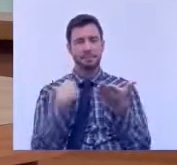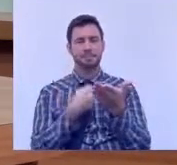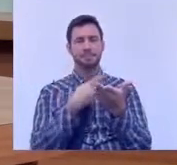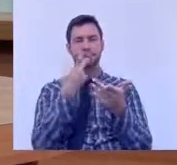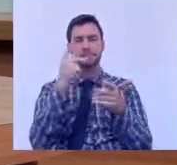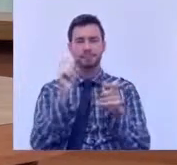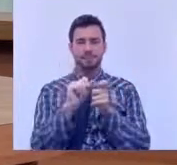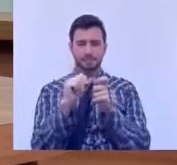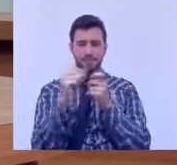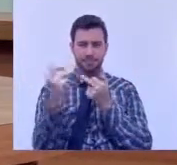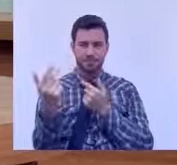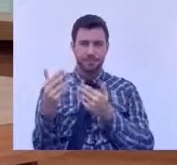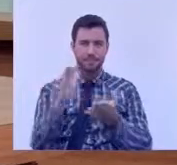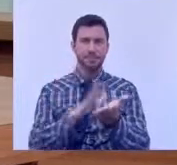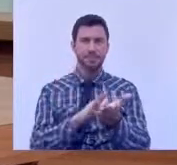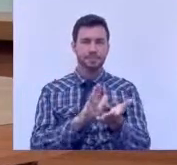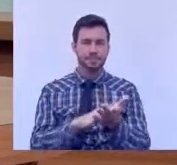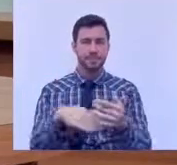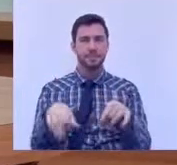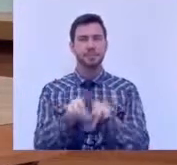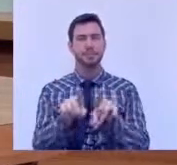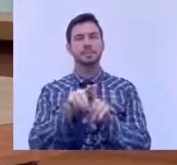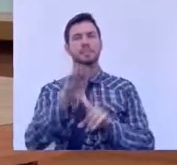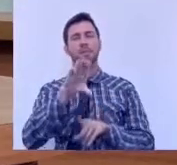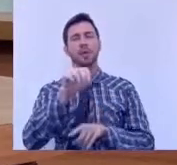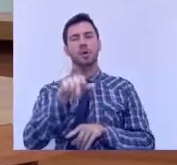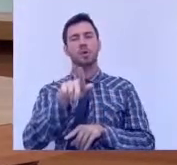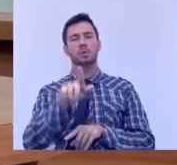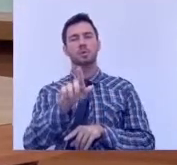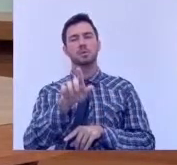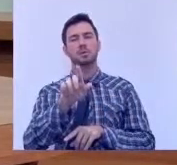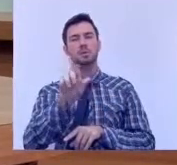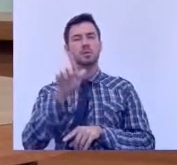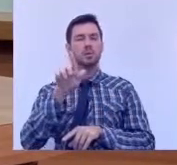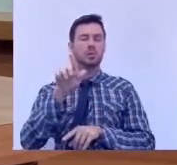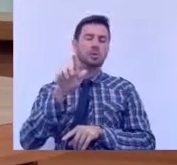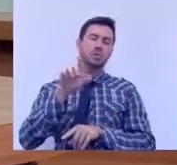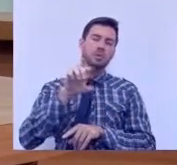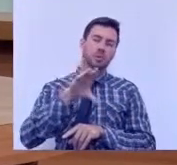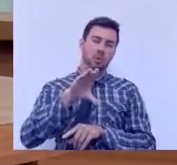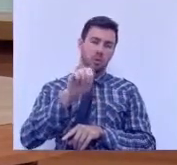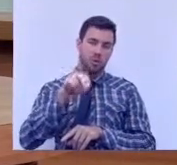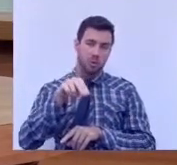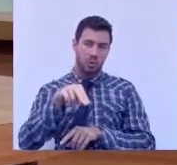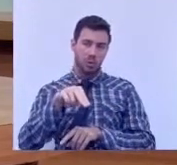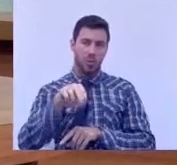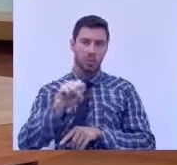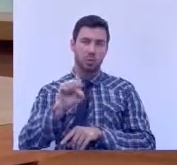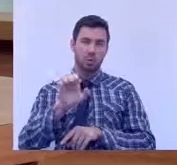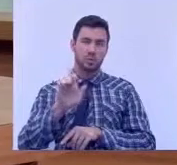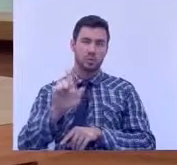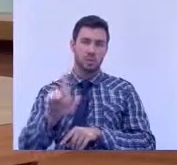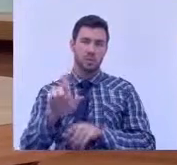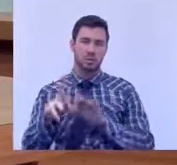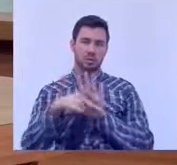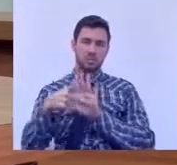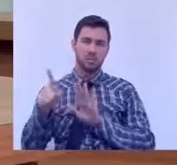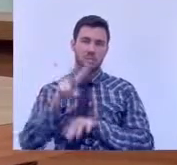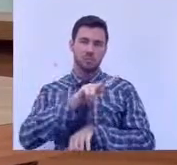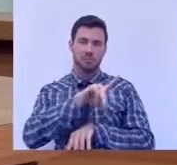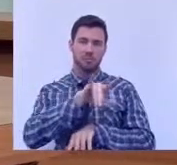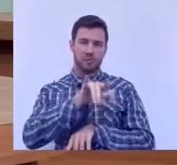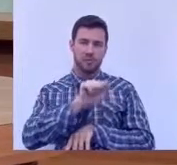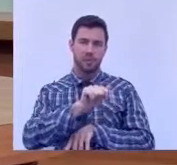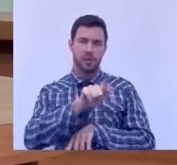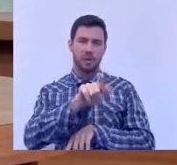né? E aqui parabenizar também o Consegue de Vila Galvão, na pessoa do Lima, que é um grande lutador, não sei se ele está por aí hoje, que vem lutando muito pela